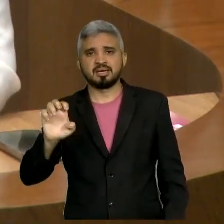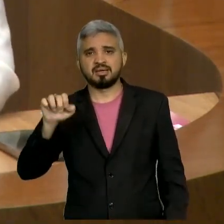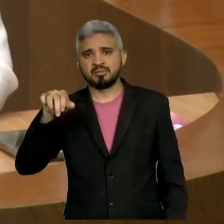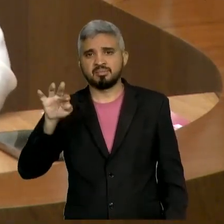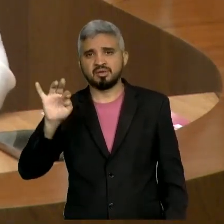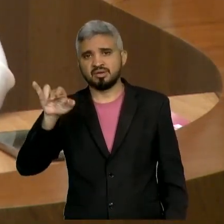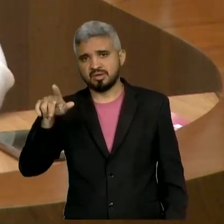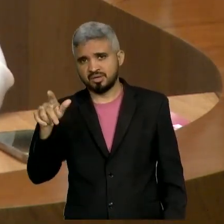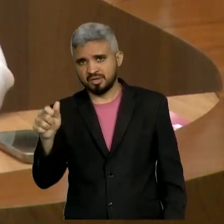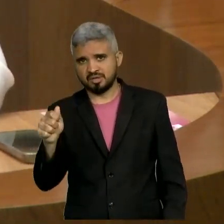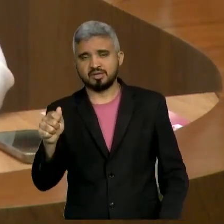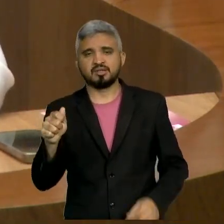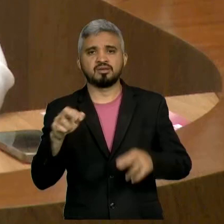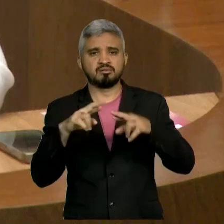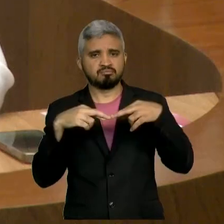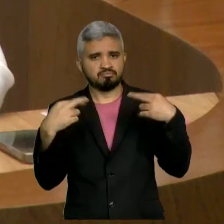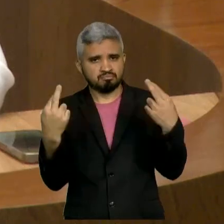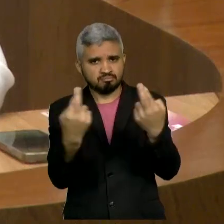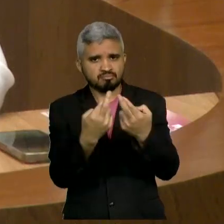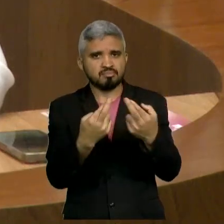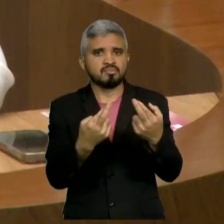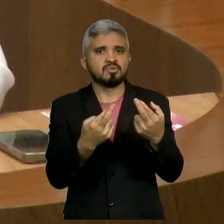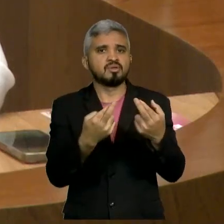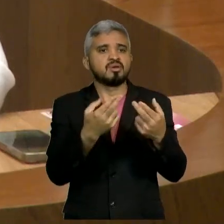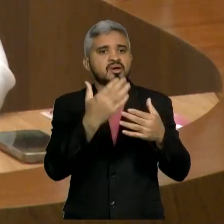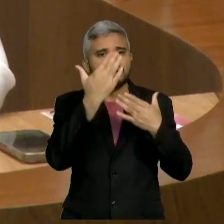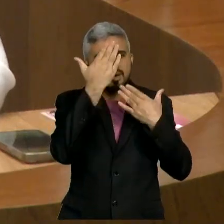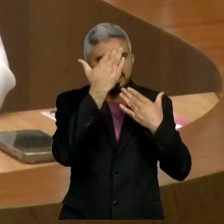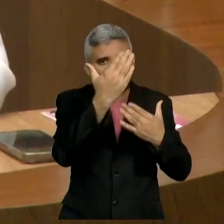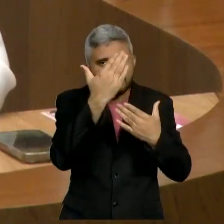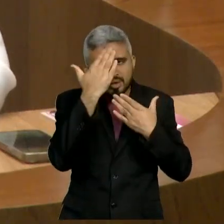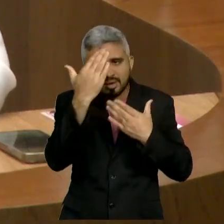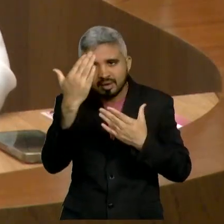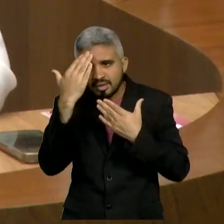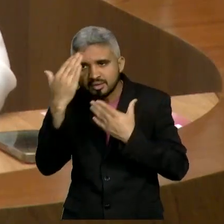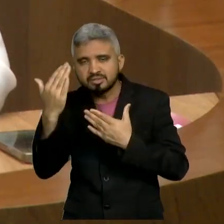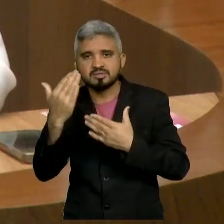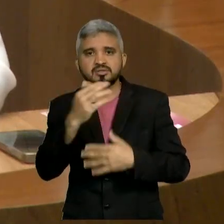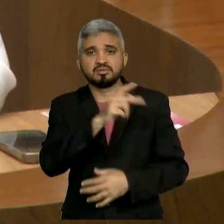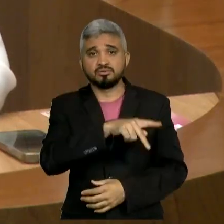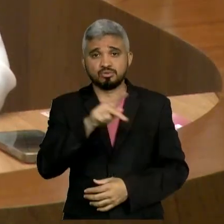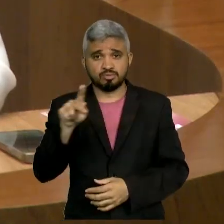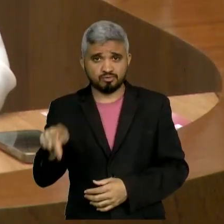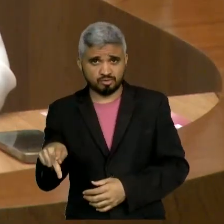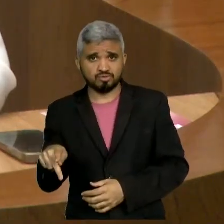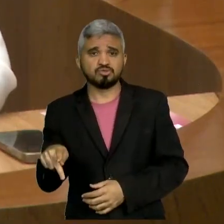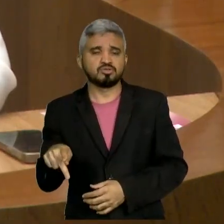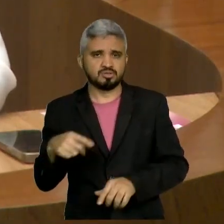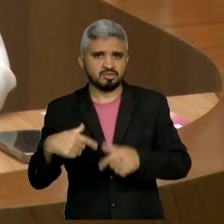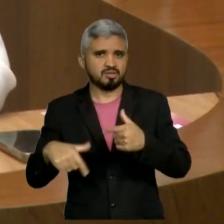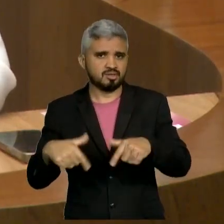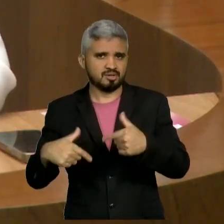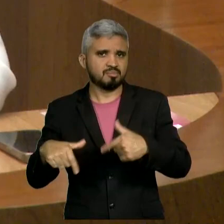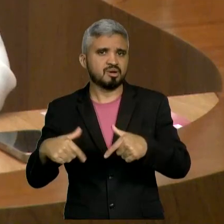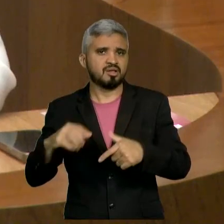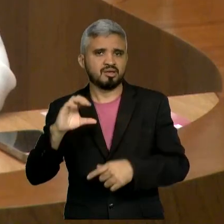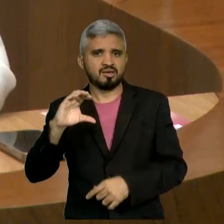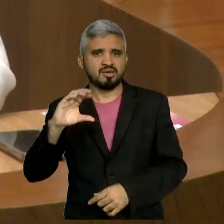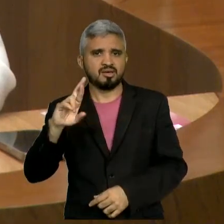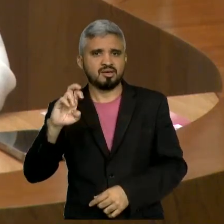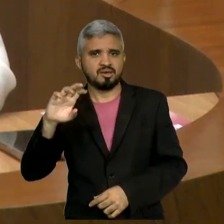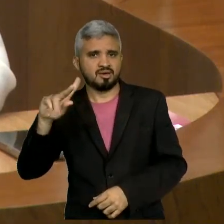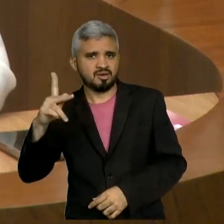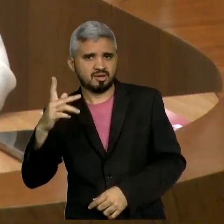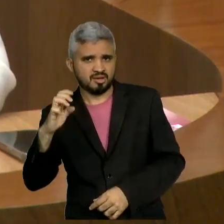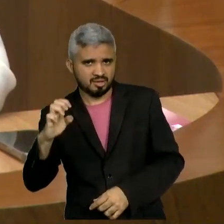o trabalho que aqueles professores fazem com as nossas crianças que estão ali. É um trabalho de